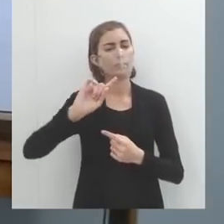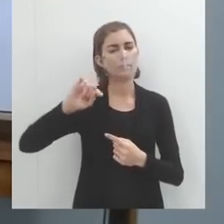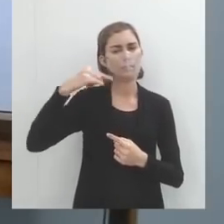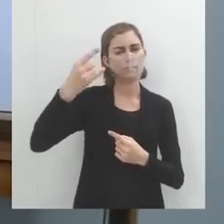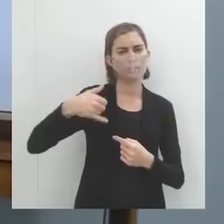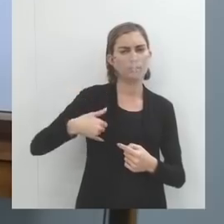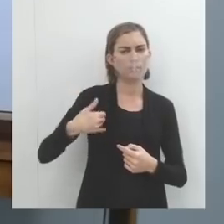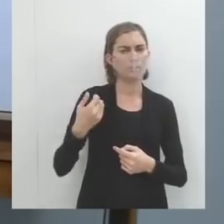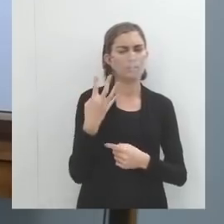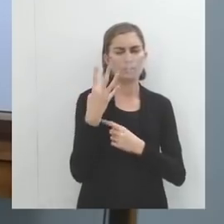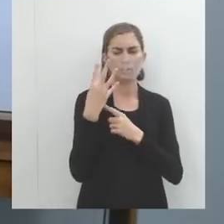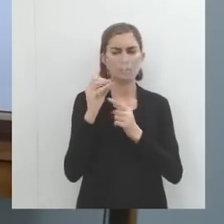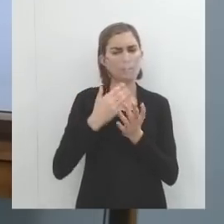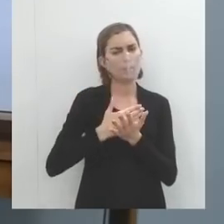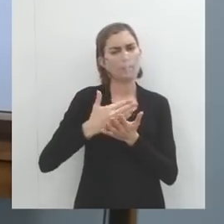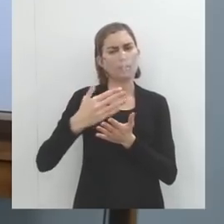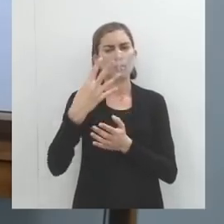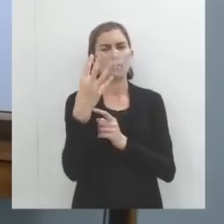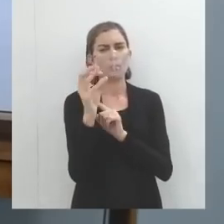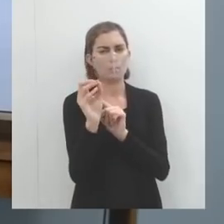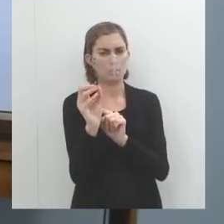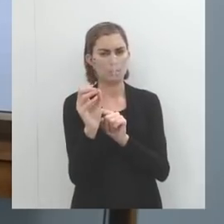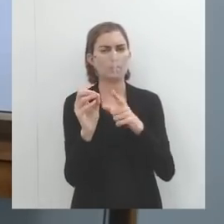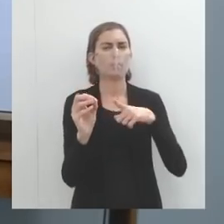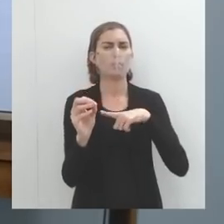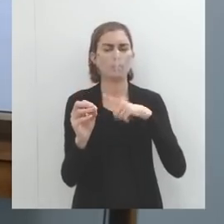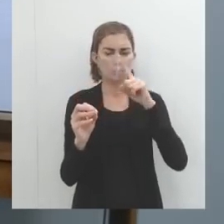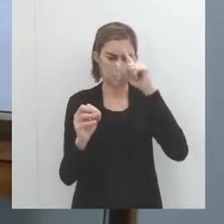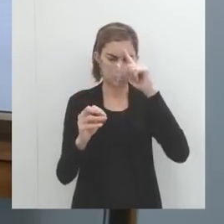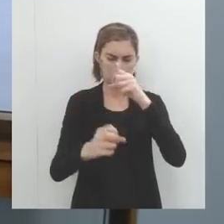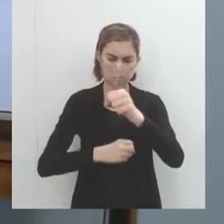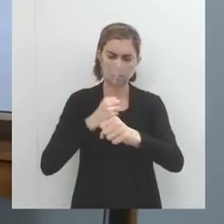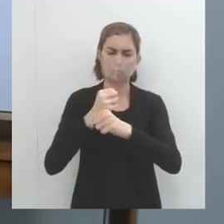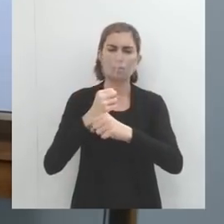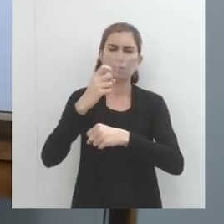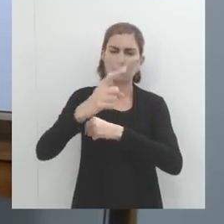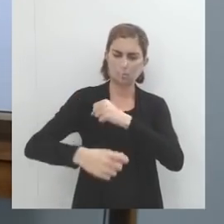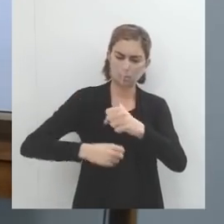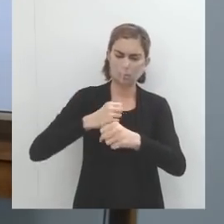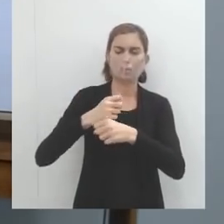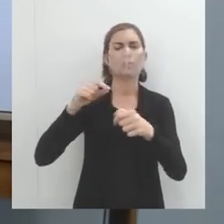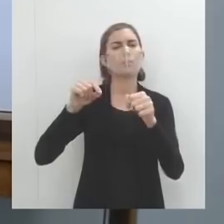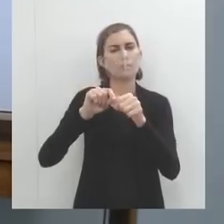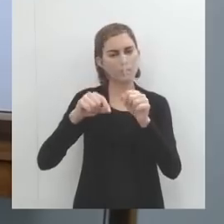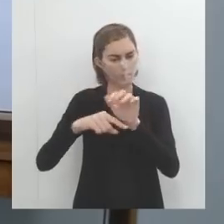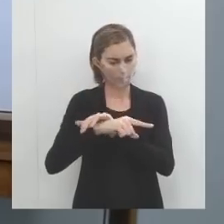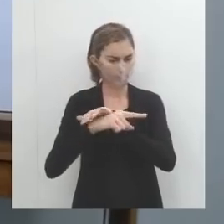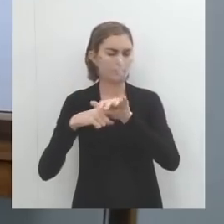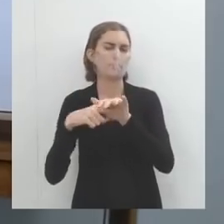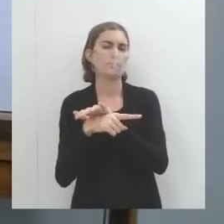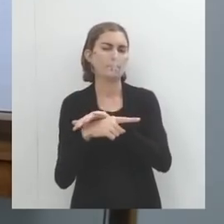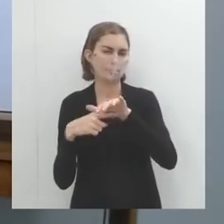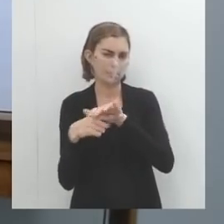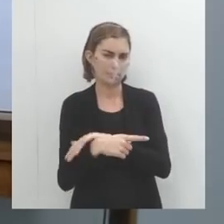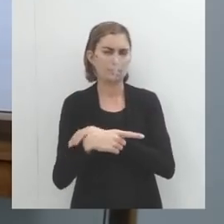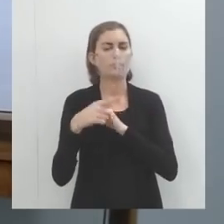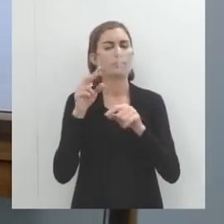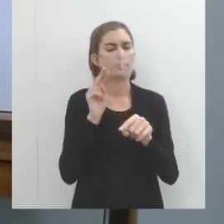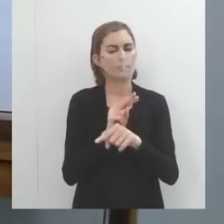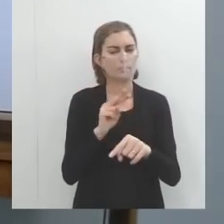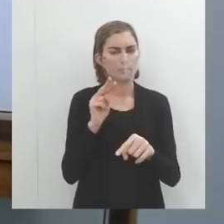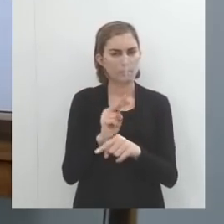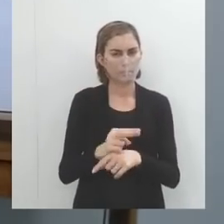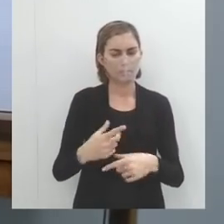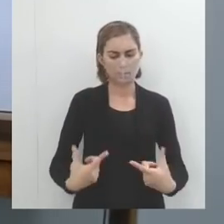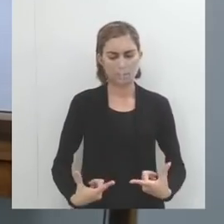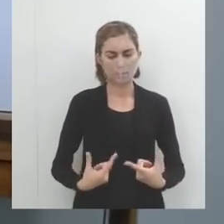depois dos 40 anos, a partir dos 40 anos, vai ter que todo ano fazer lá o exame de prevenção